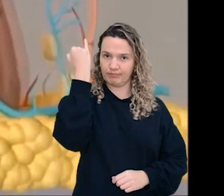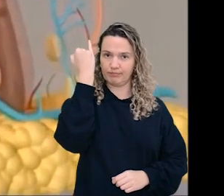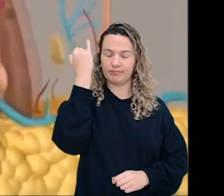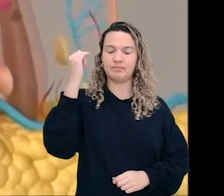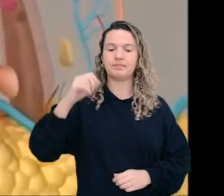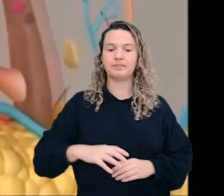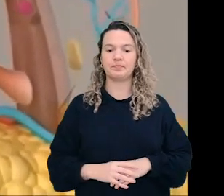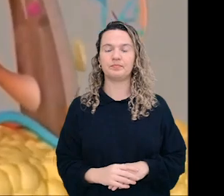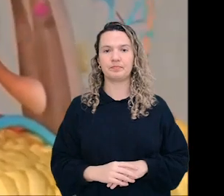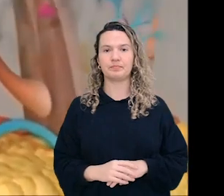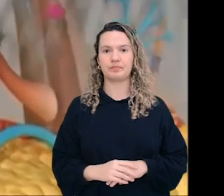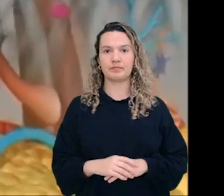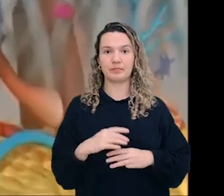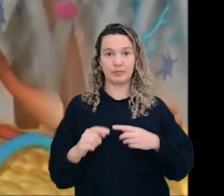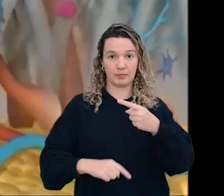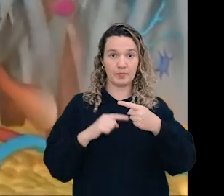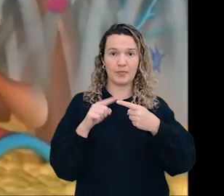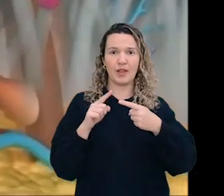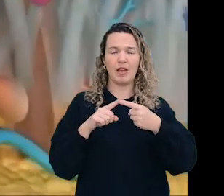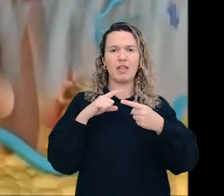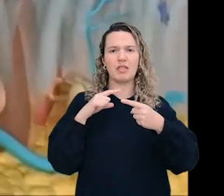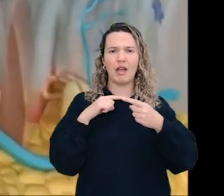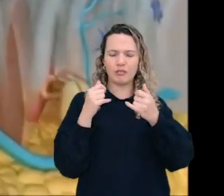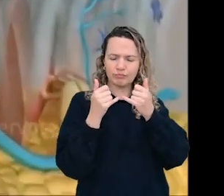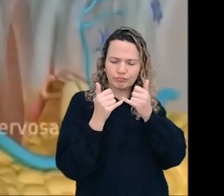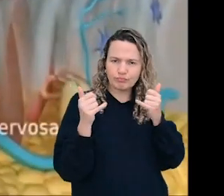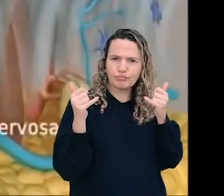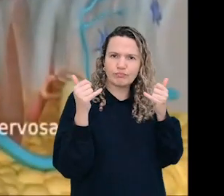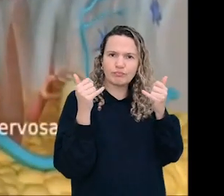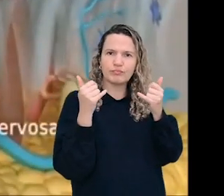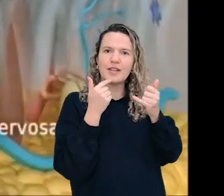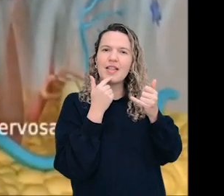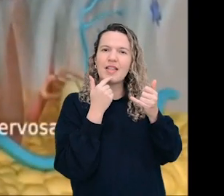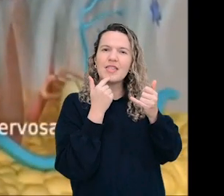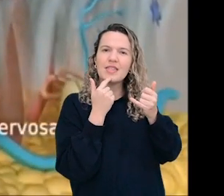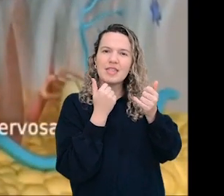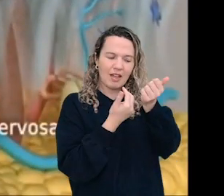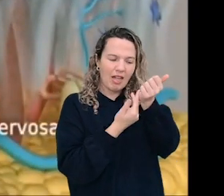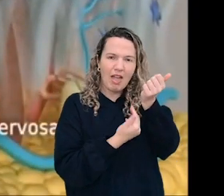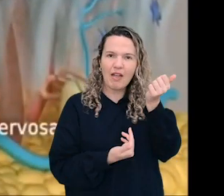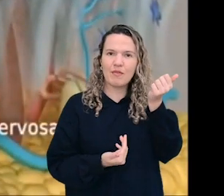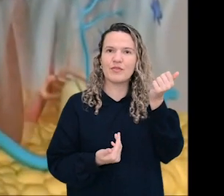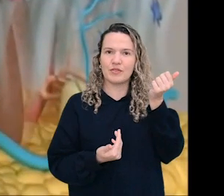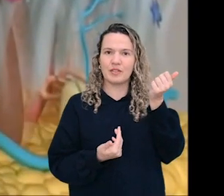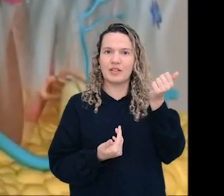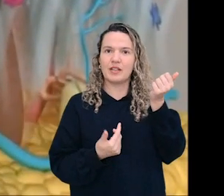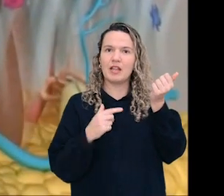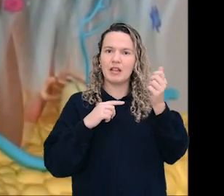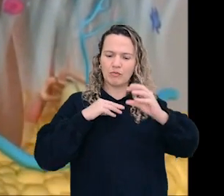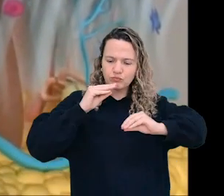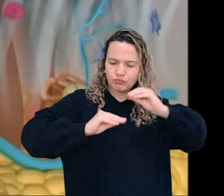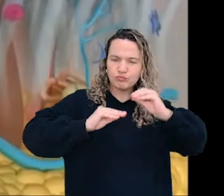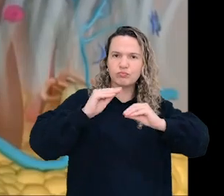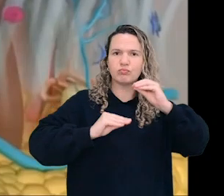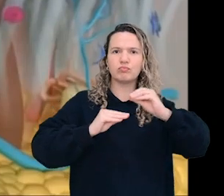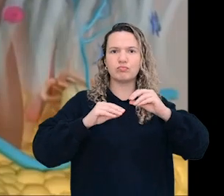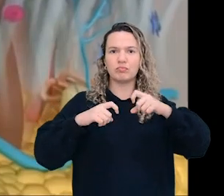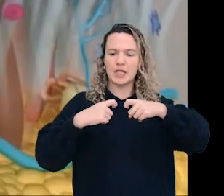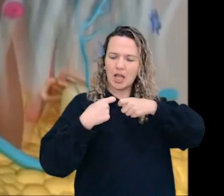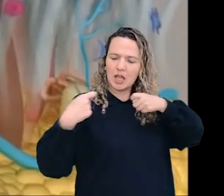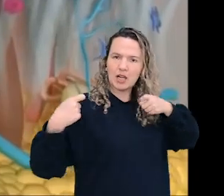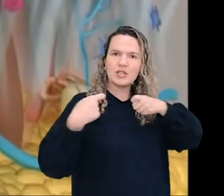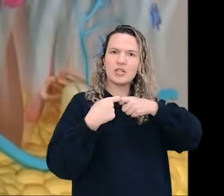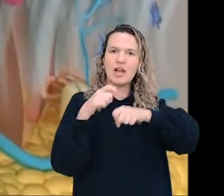muitos vasos e nervos que dão suporte e apoio para a pele e também dão flexibilidade e